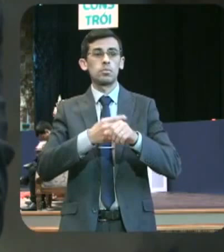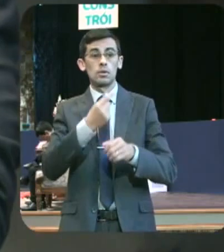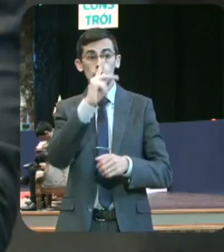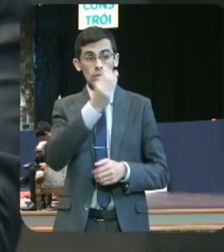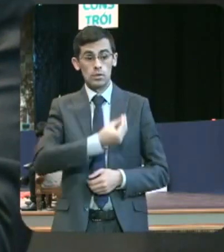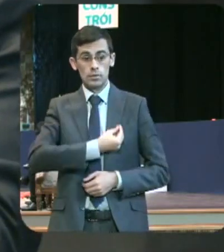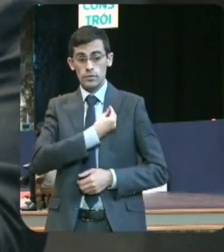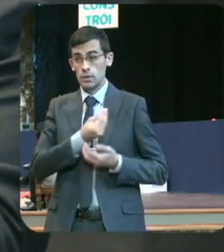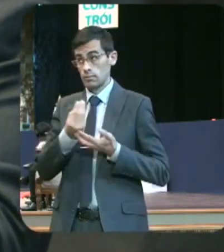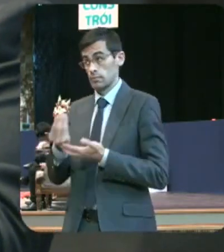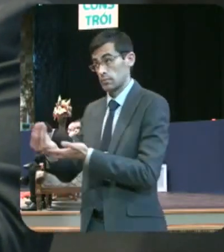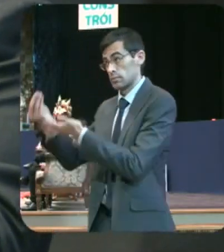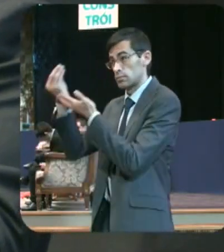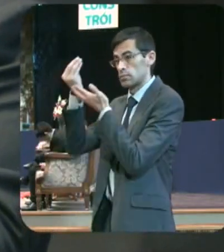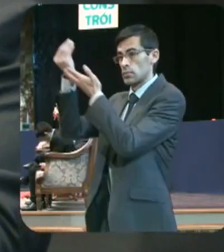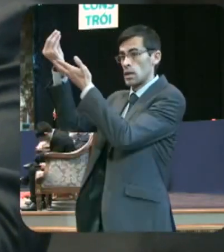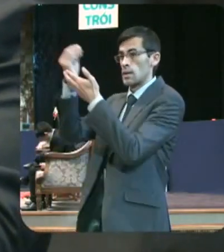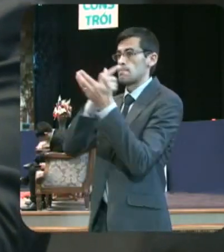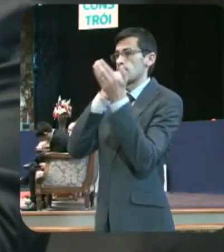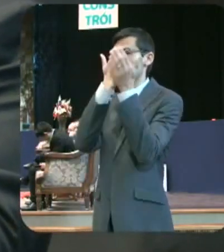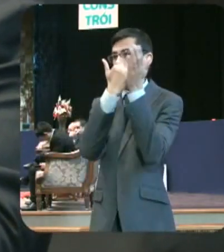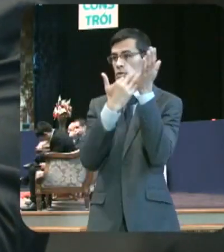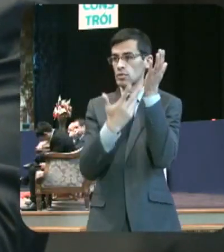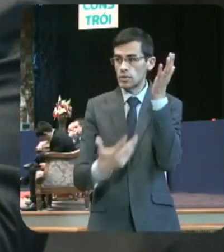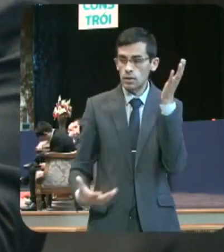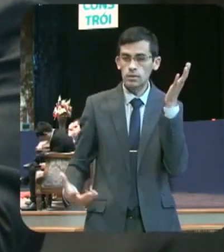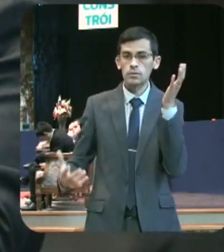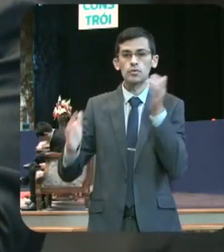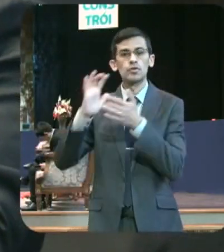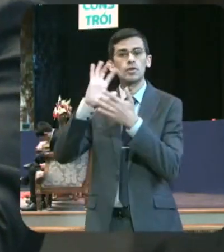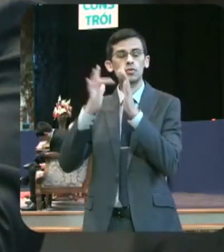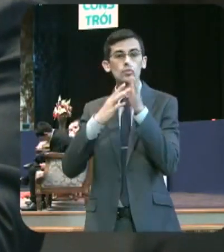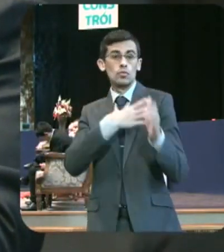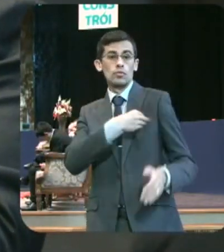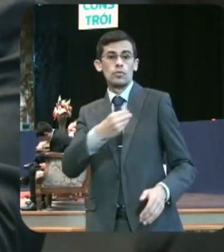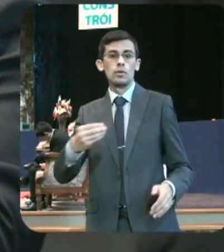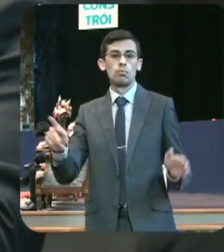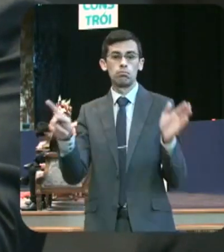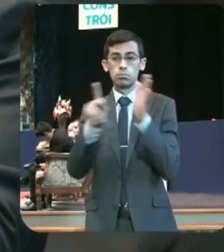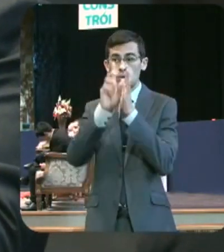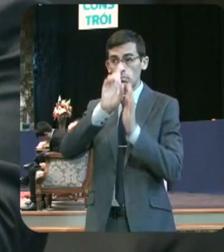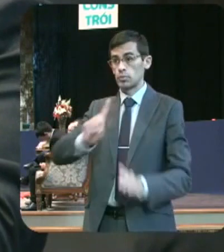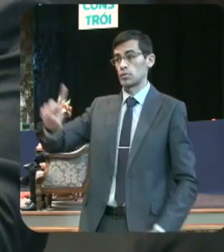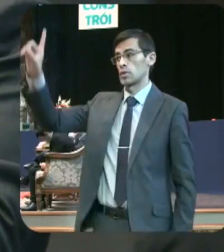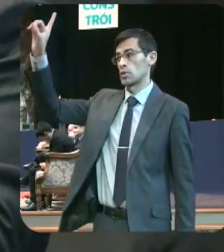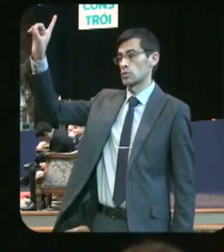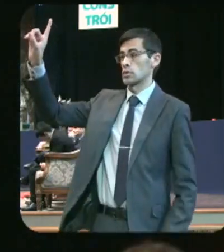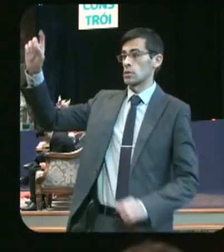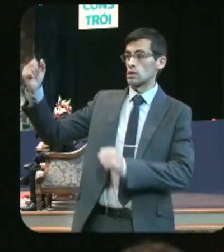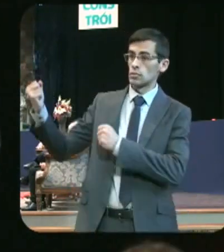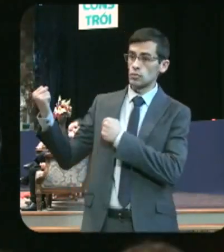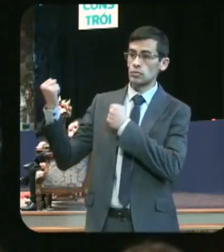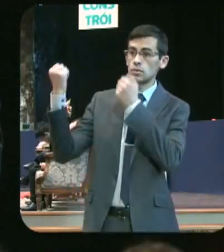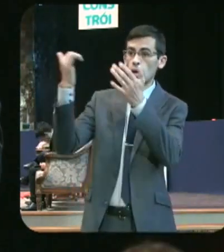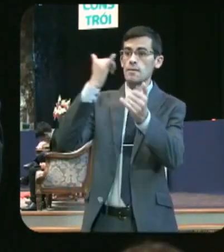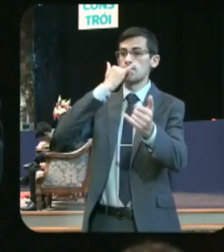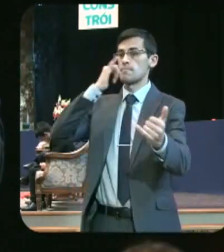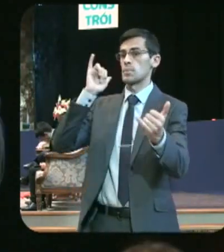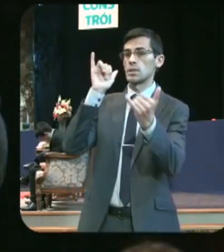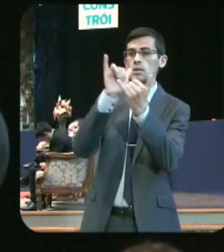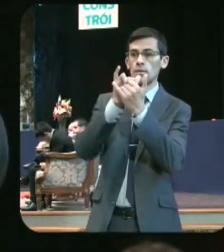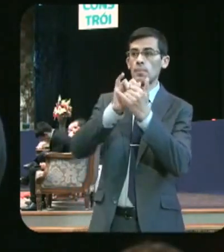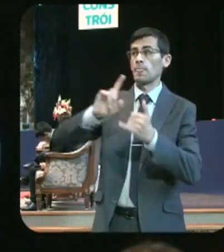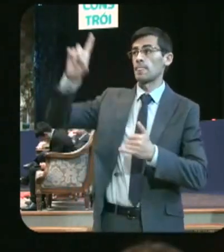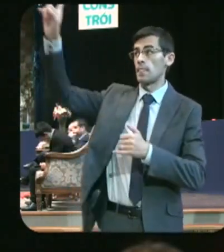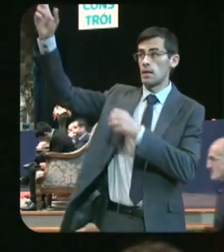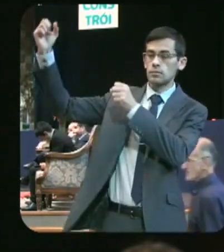vida. O sangue de Jesus, o Filho do Deus vivo, purifica de todo pecado. Ele tem poder para